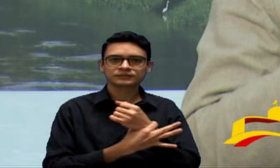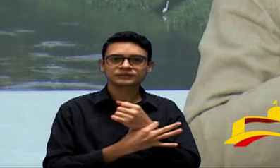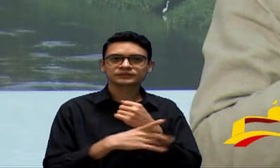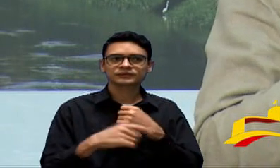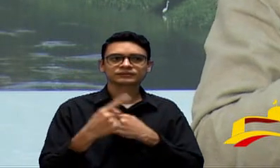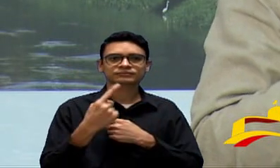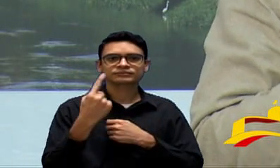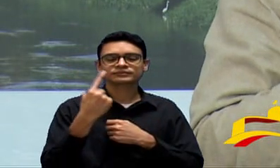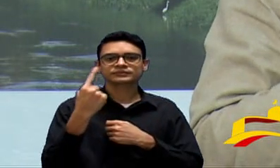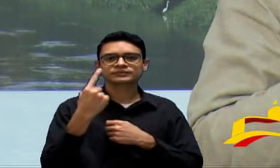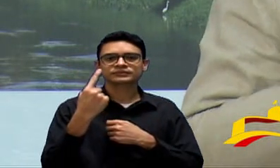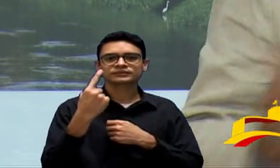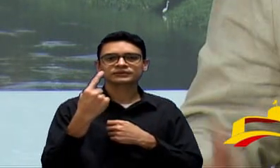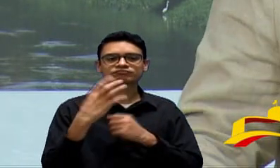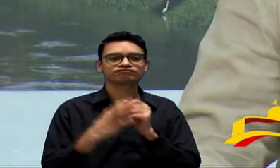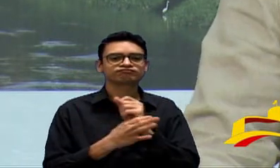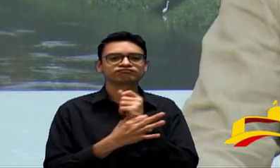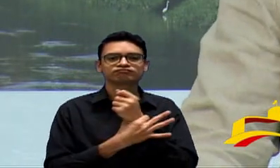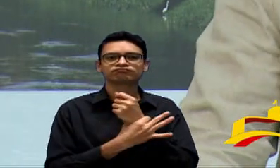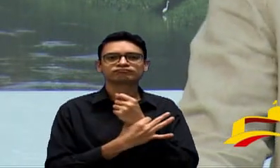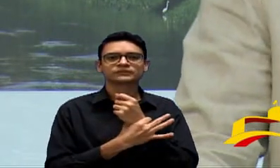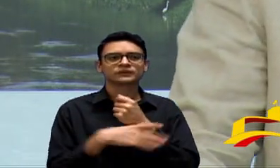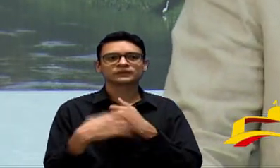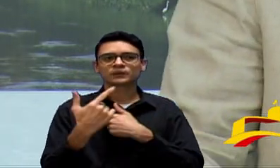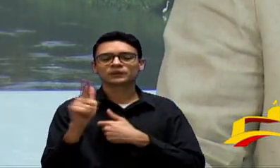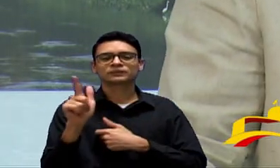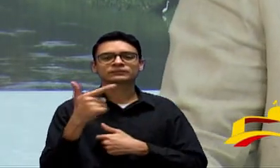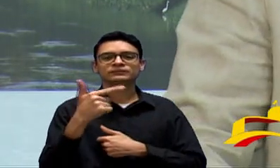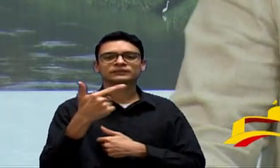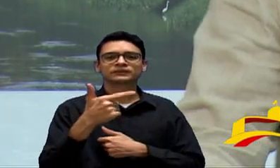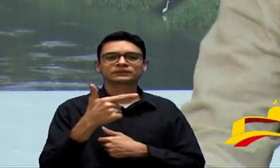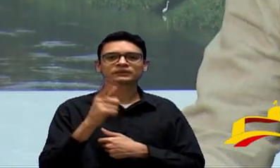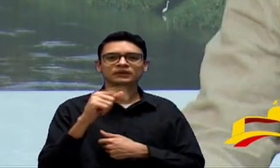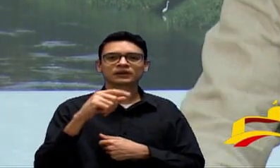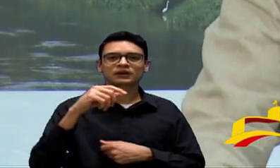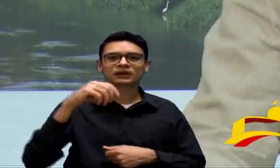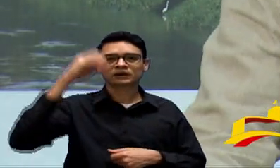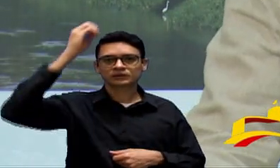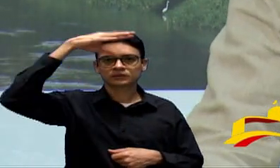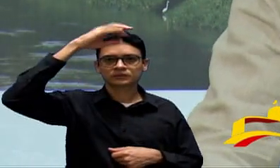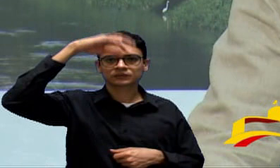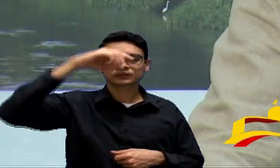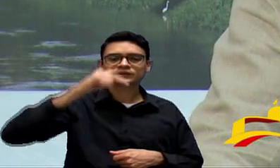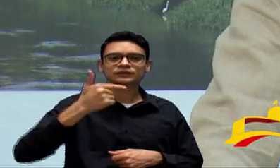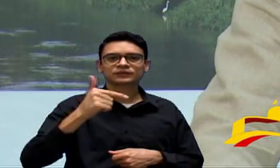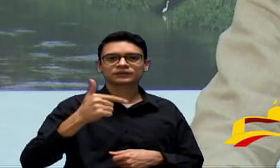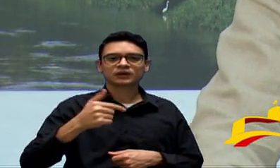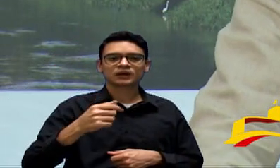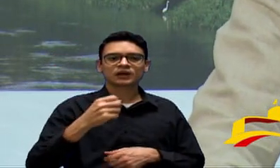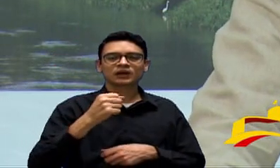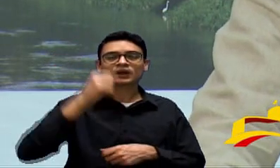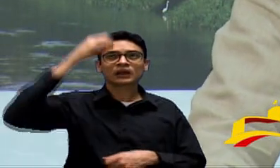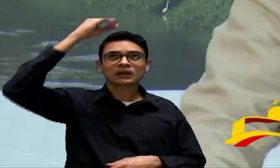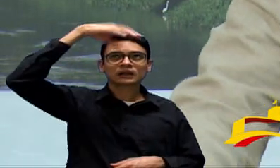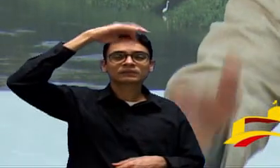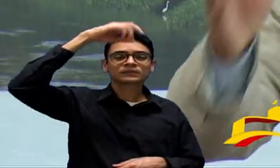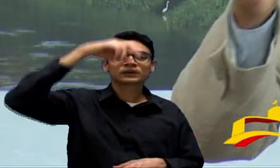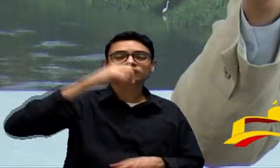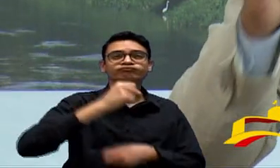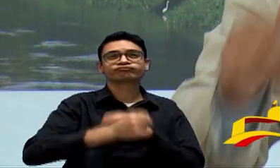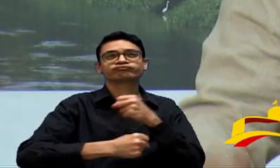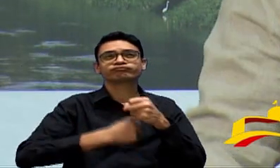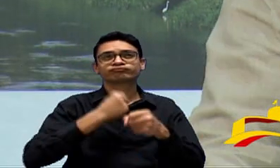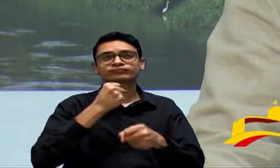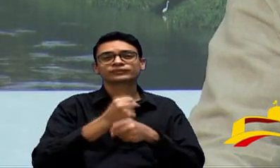primeiro dispositivo de segurança, não tem outro. Então, sem iluminação pública, eu estou com lâmpadas com 2 anos solicitados. Como